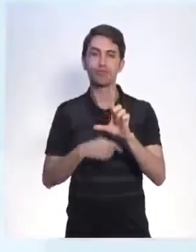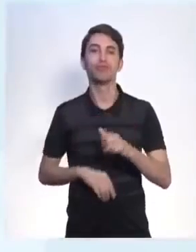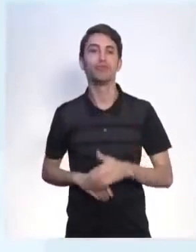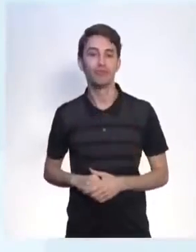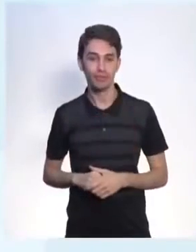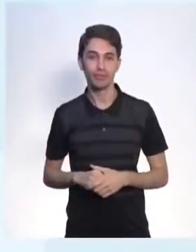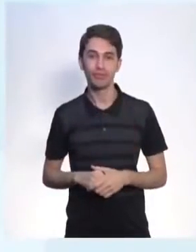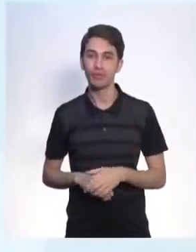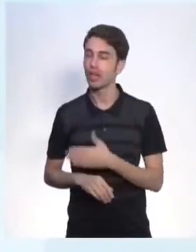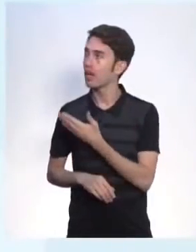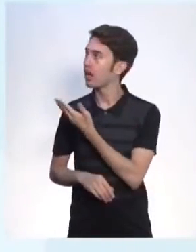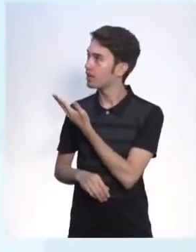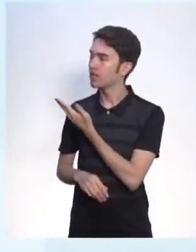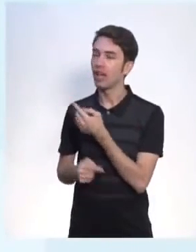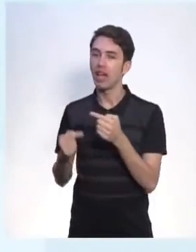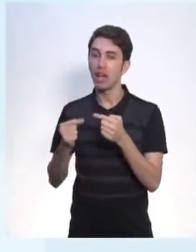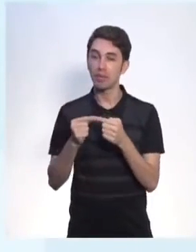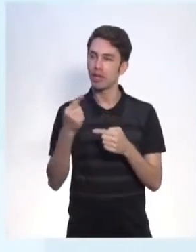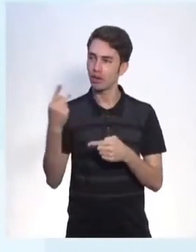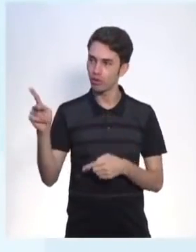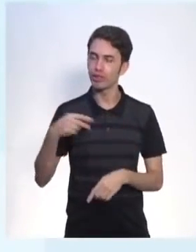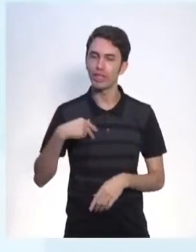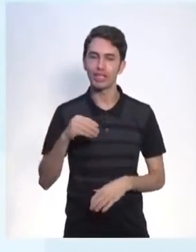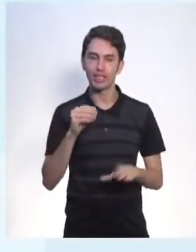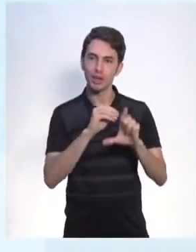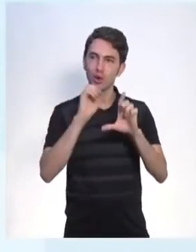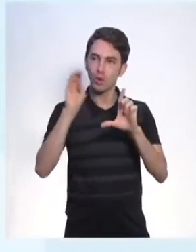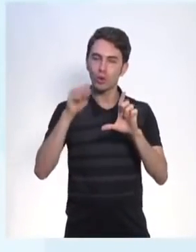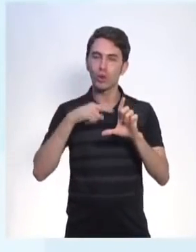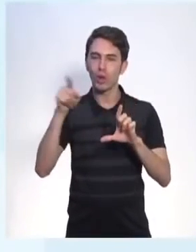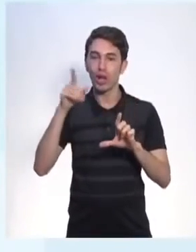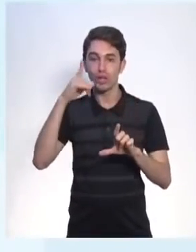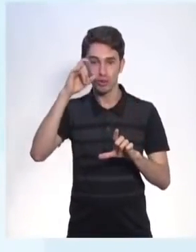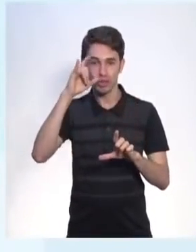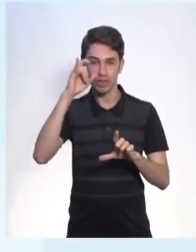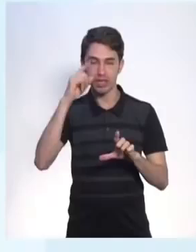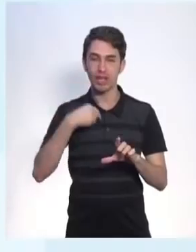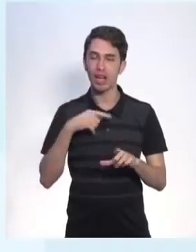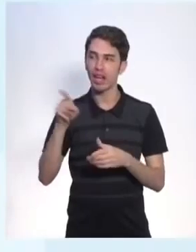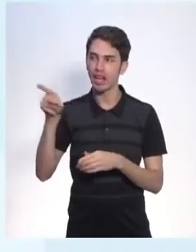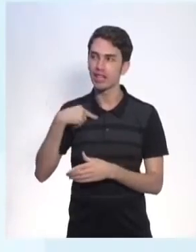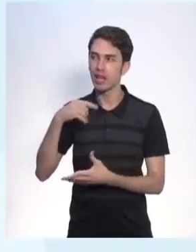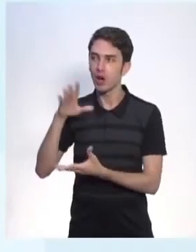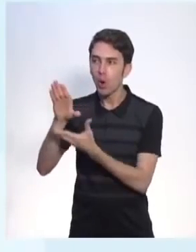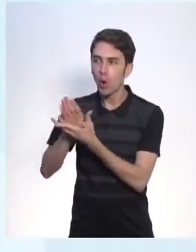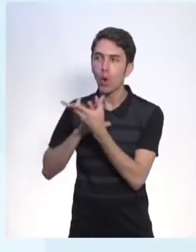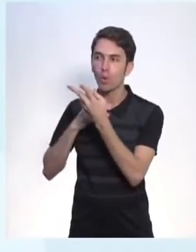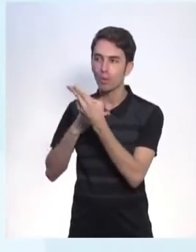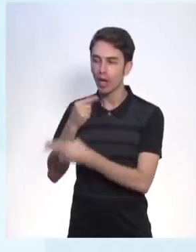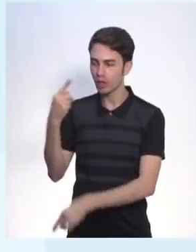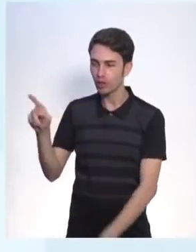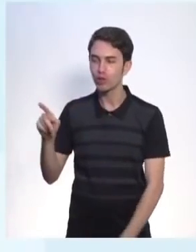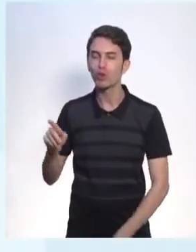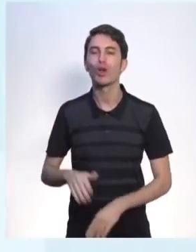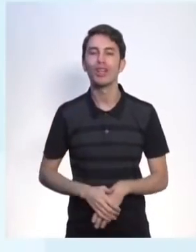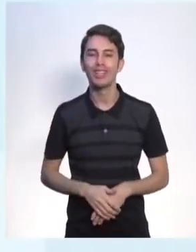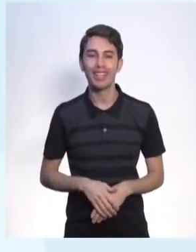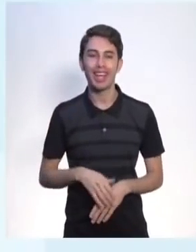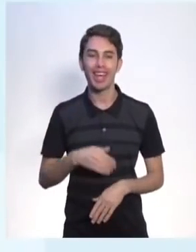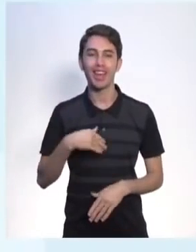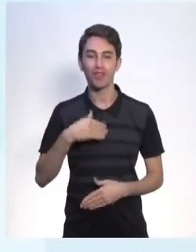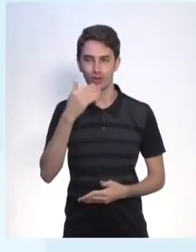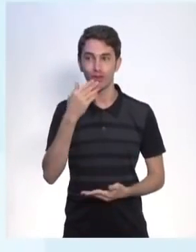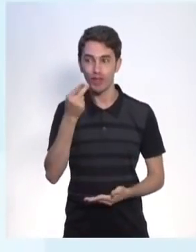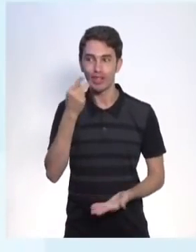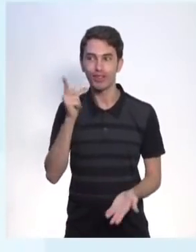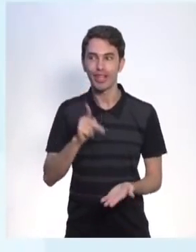suas publicações no Instagram, né? Sim. Então, essa atividade aí foi... Copiei de você, vou ser bem sincero, não vou falar que não. Então, copiei